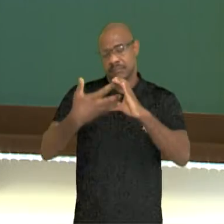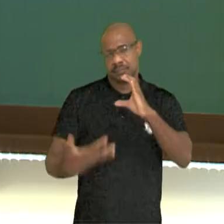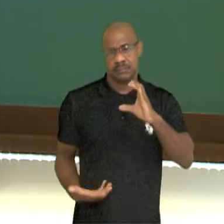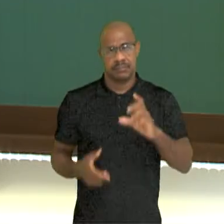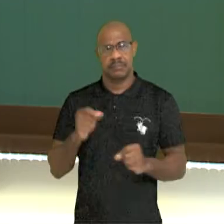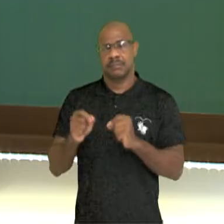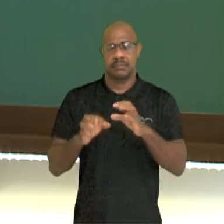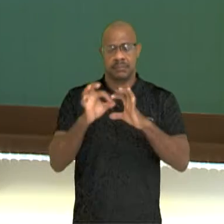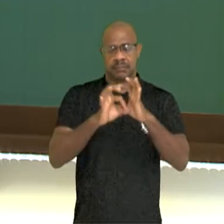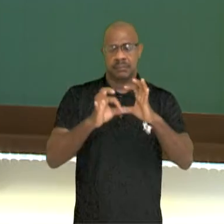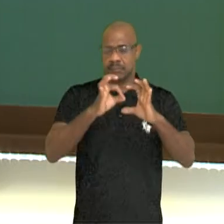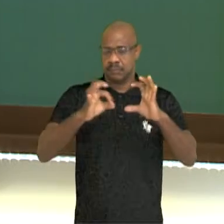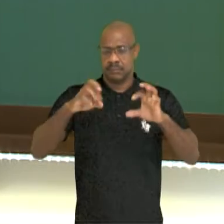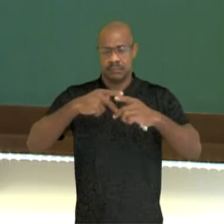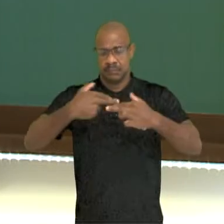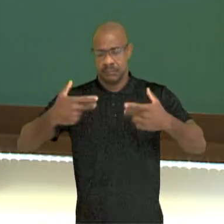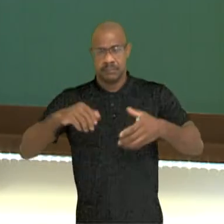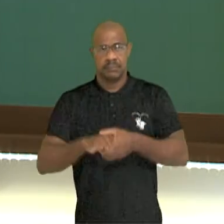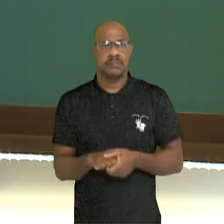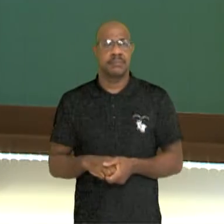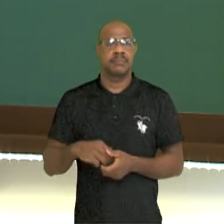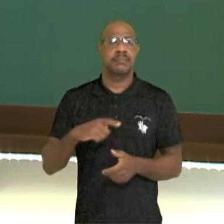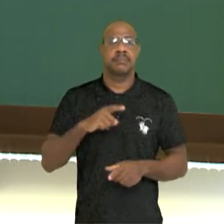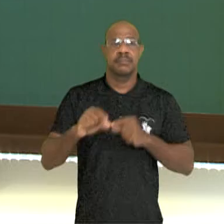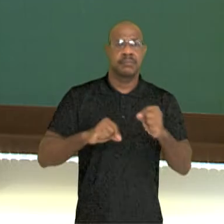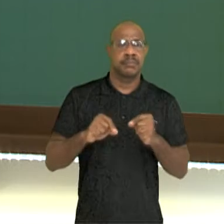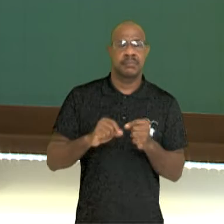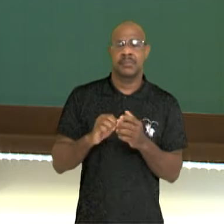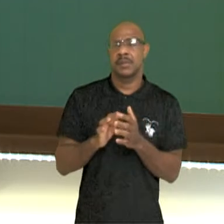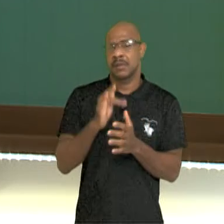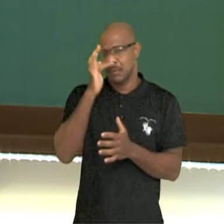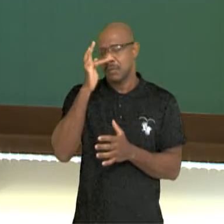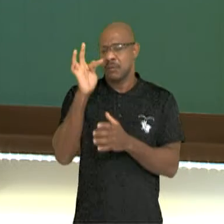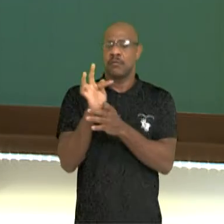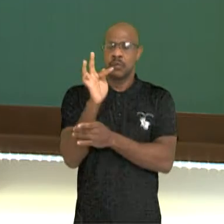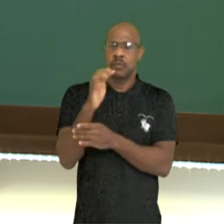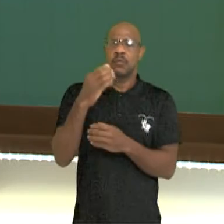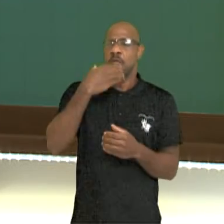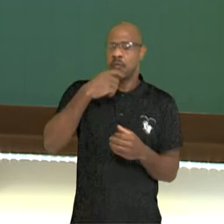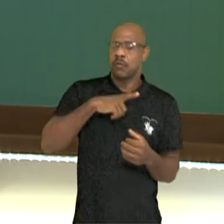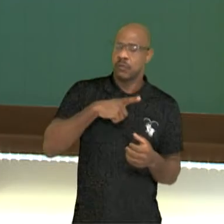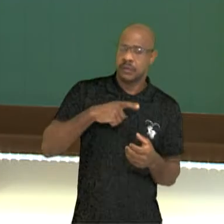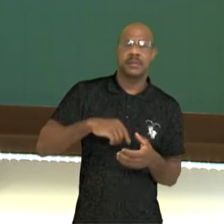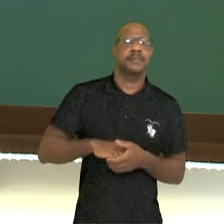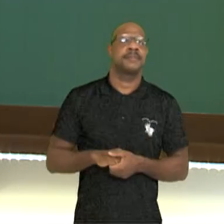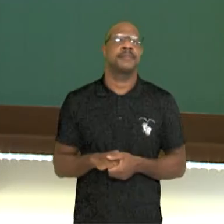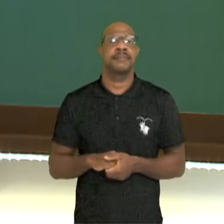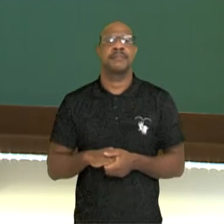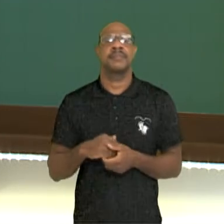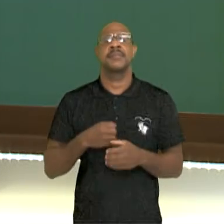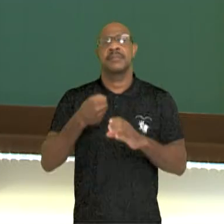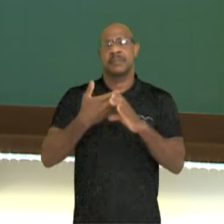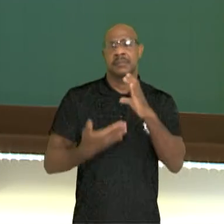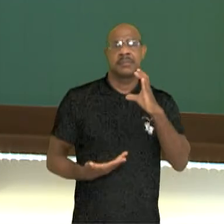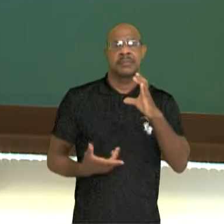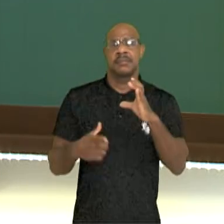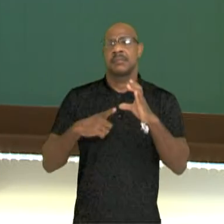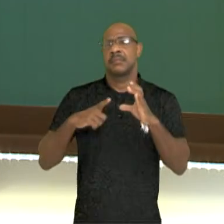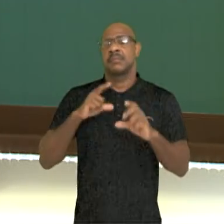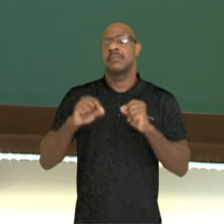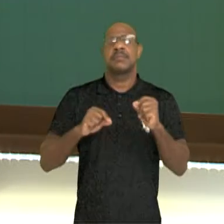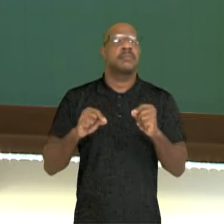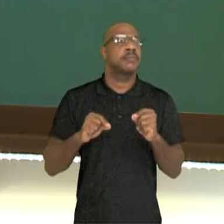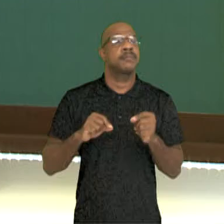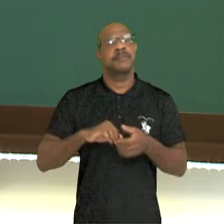das angiospermas, nós vimos que ela é um grupo que possui flores, que possui frutos, certo? E essas características, elas